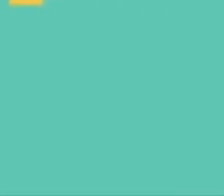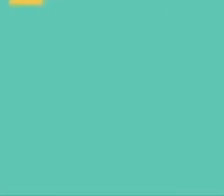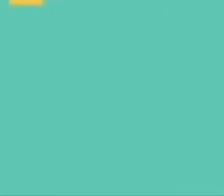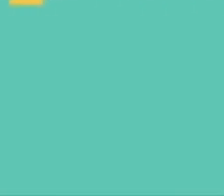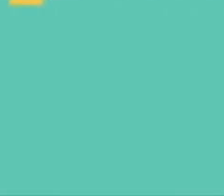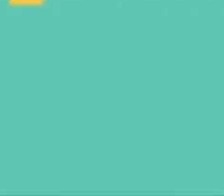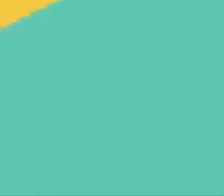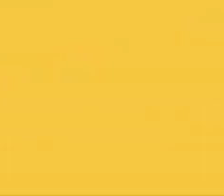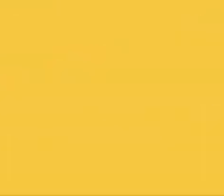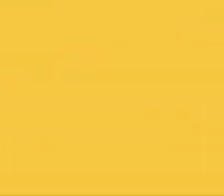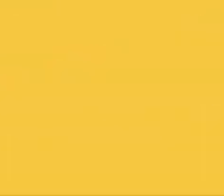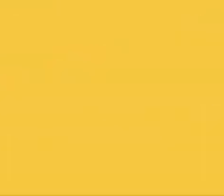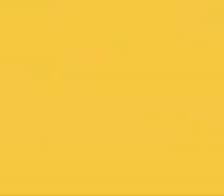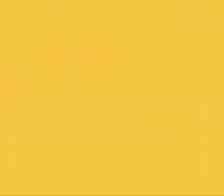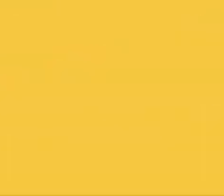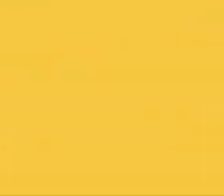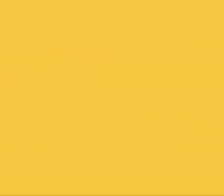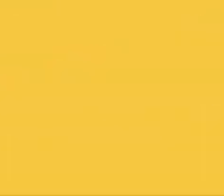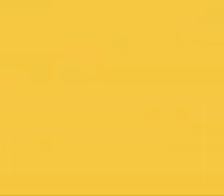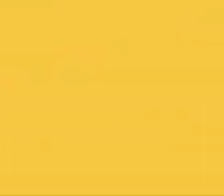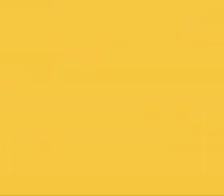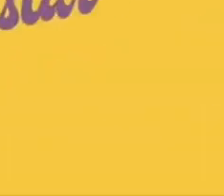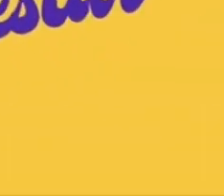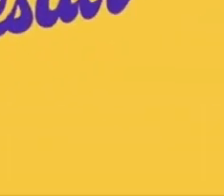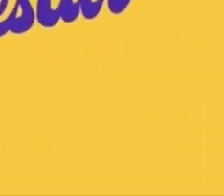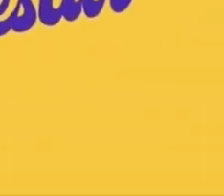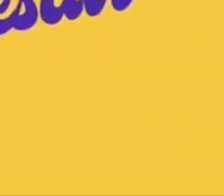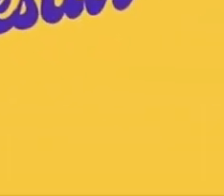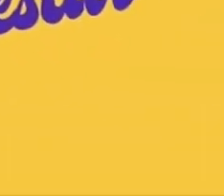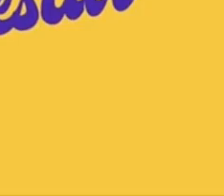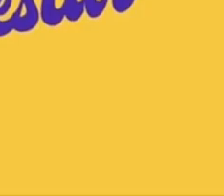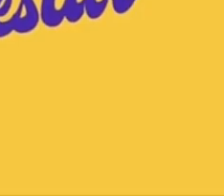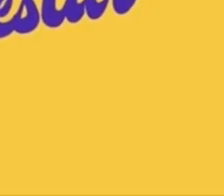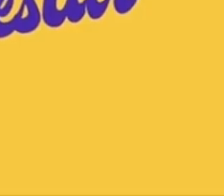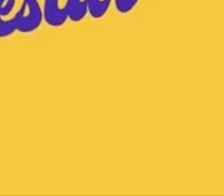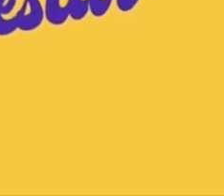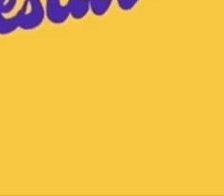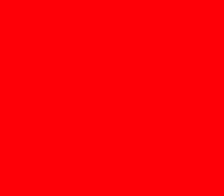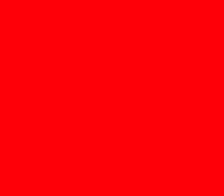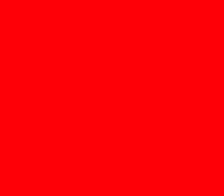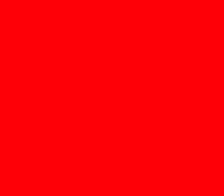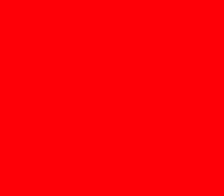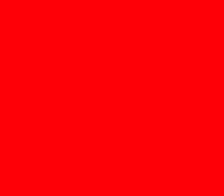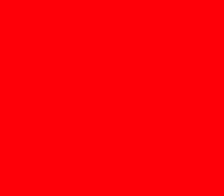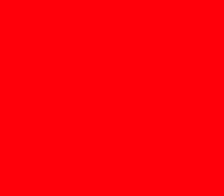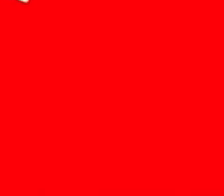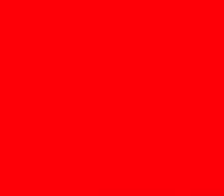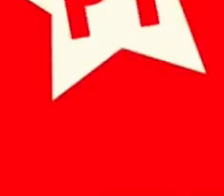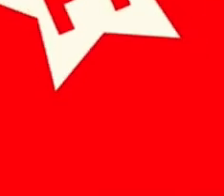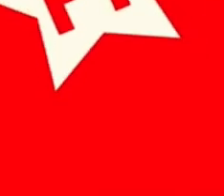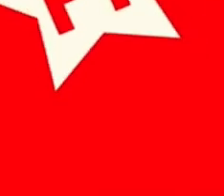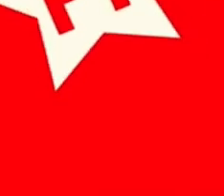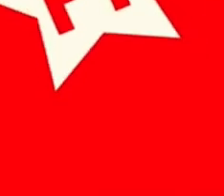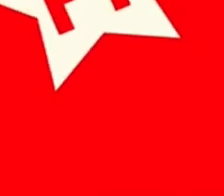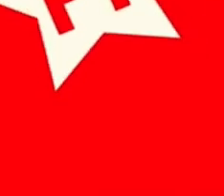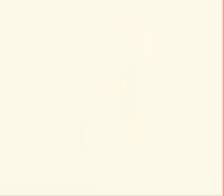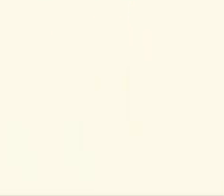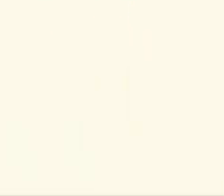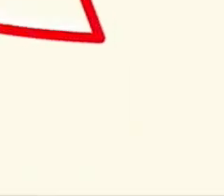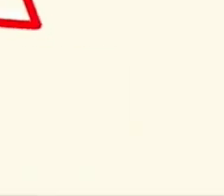é bom pra mim, é onde eu quiser estar. A estrela ainda